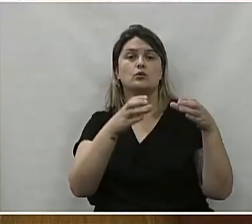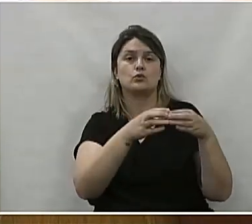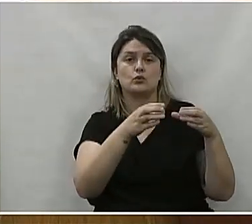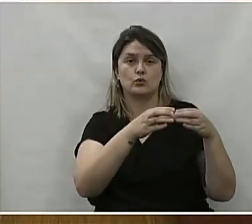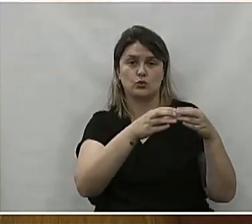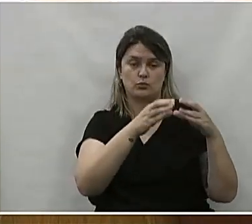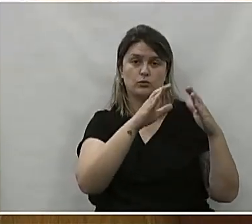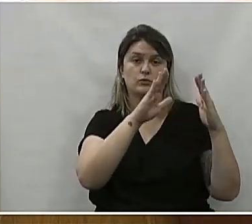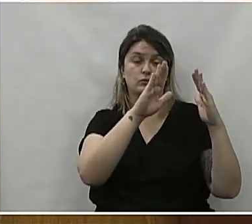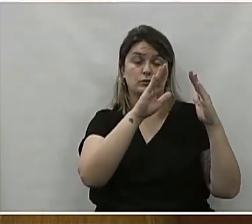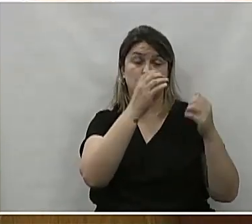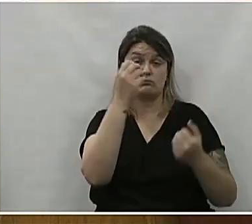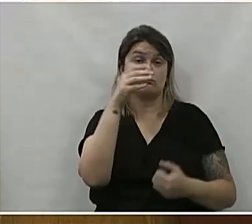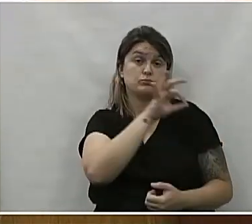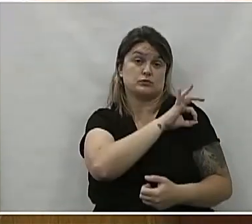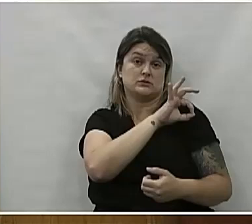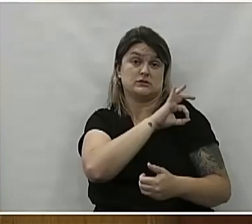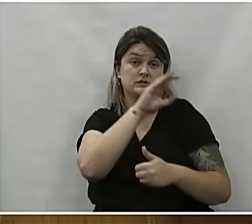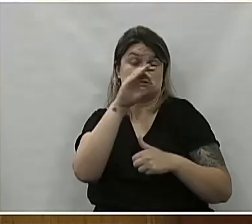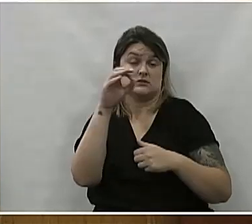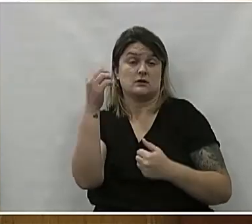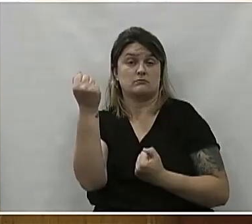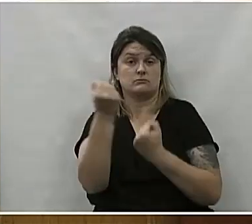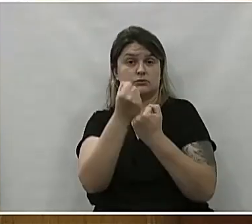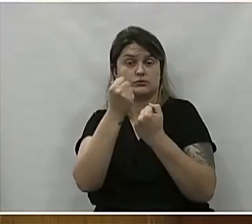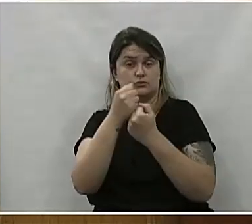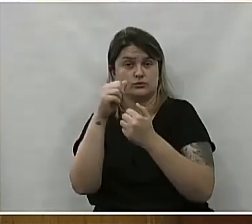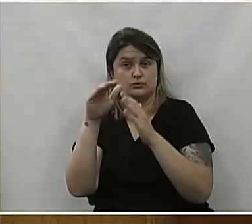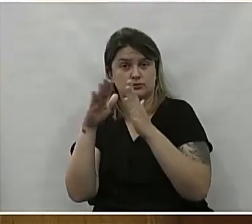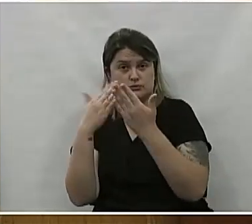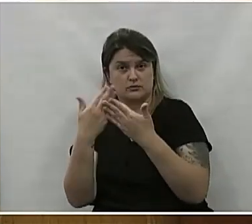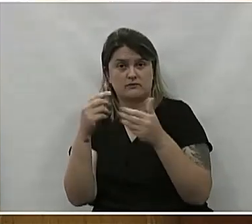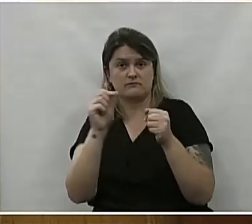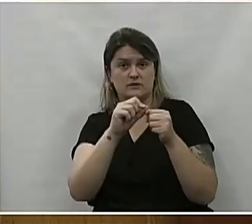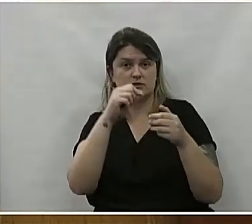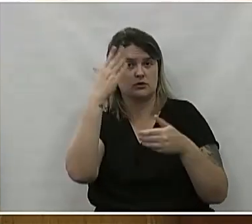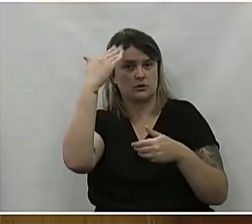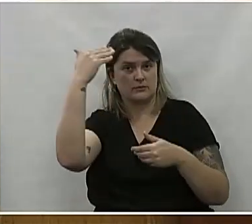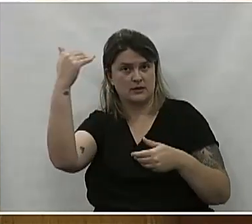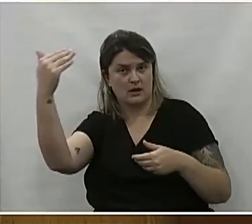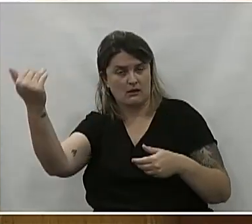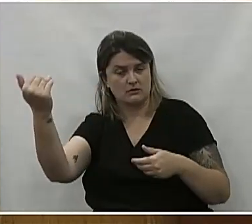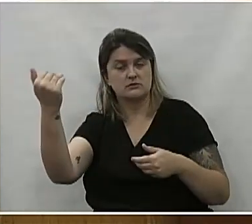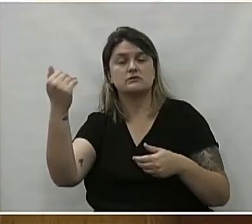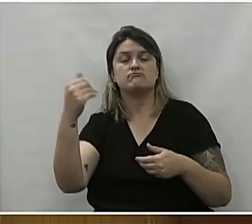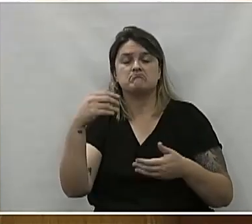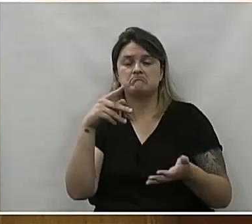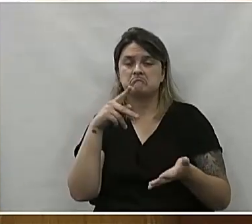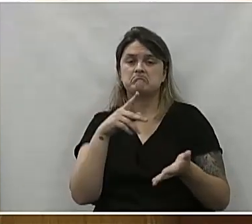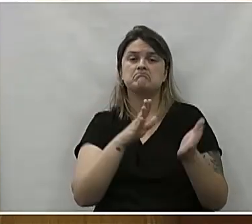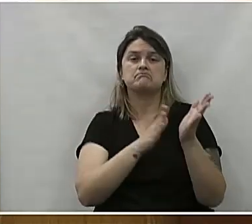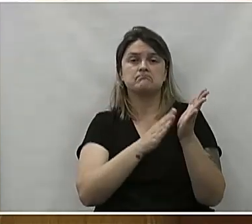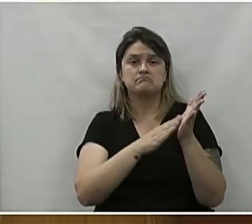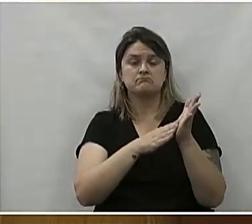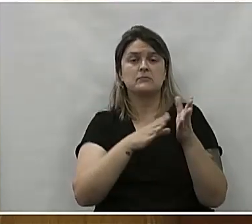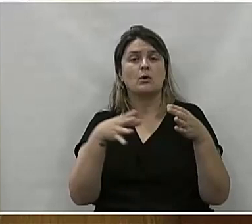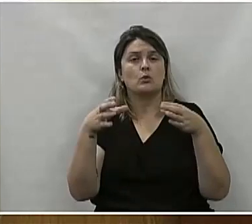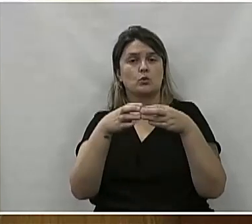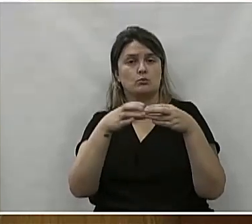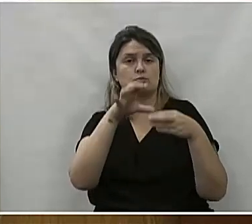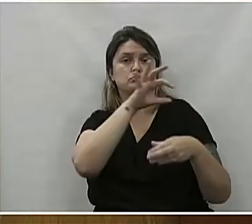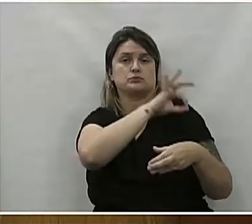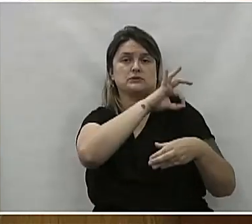Comunitária A Câmara Municipal De União da Vitória Por meio Dessa moção Expressa Seus mais sinceros Aplausos Ao batalhão De